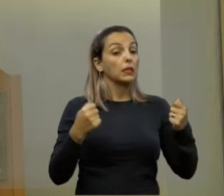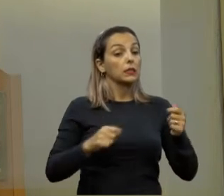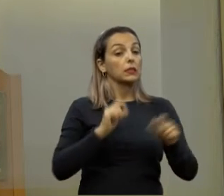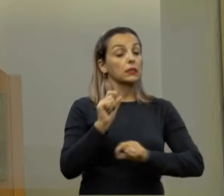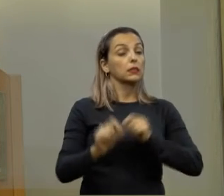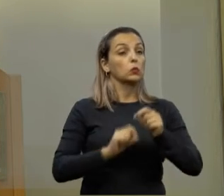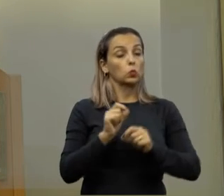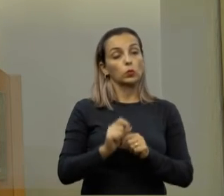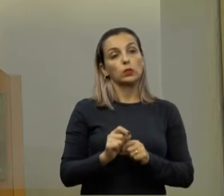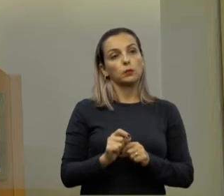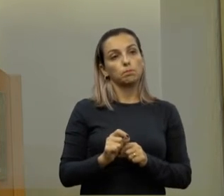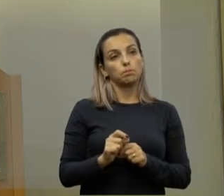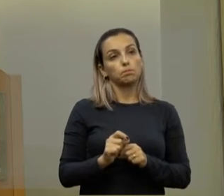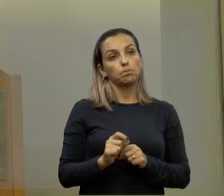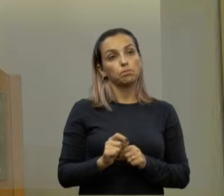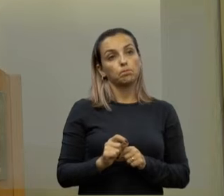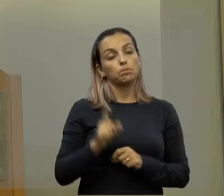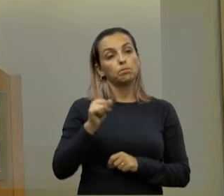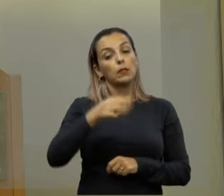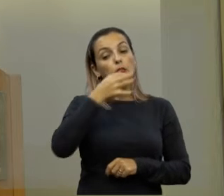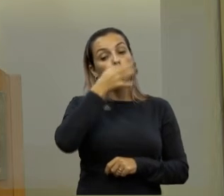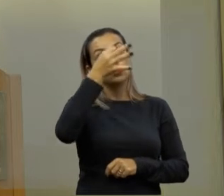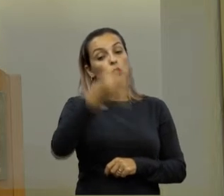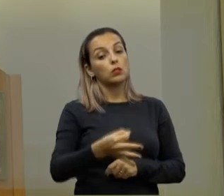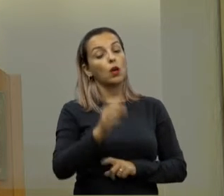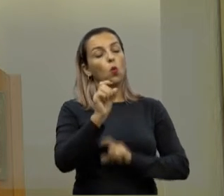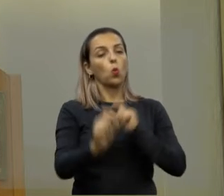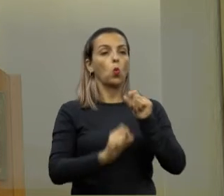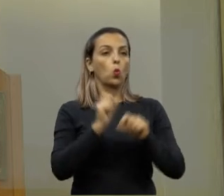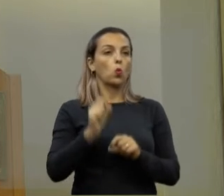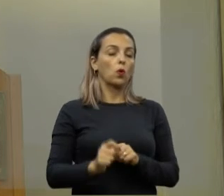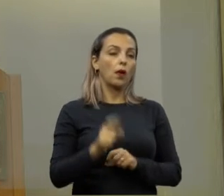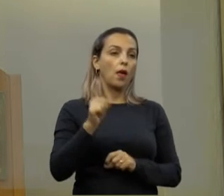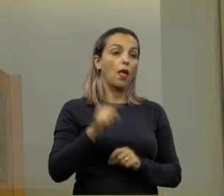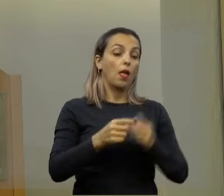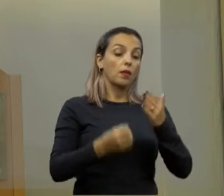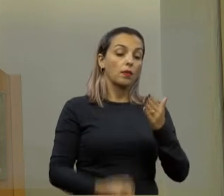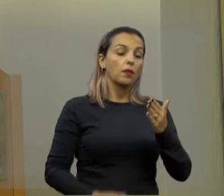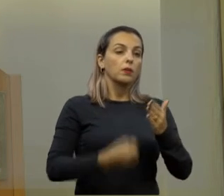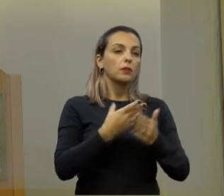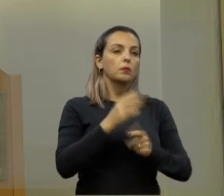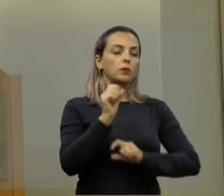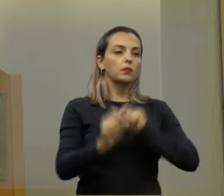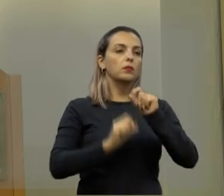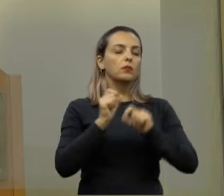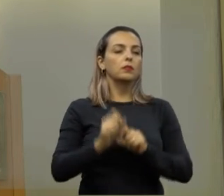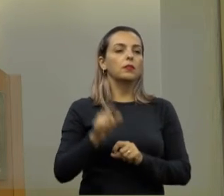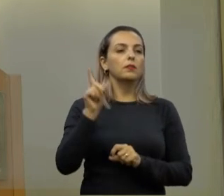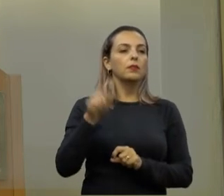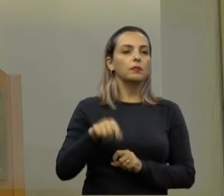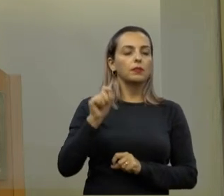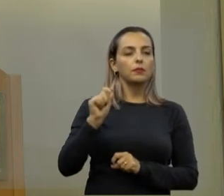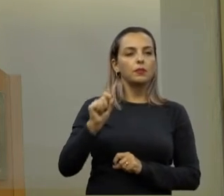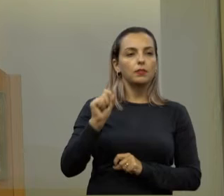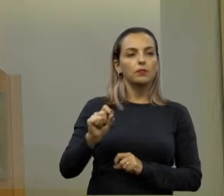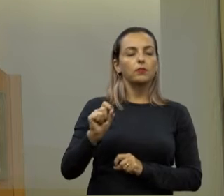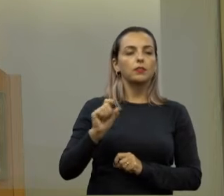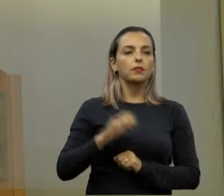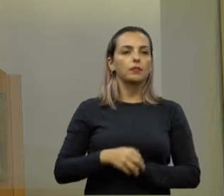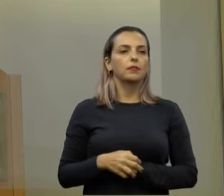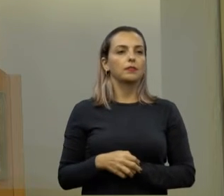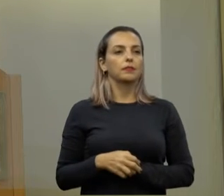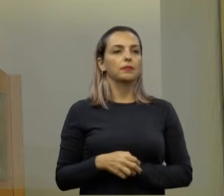criar né fica aqui a minha sugestão para o Executivo que se cria em você tentar fazer isso como indicação